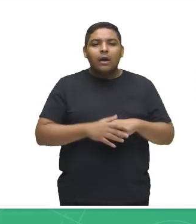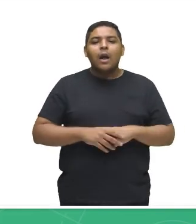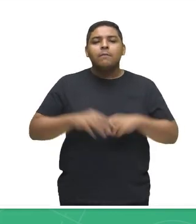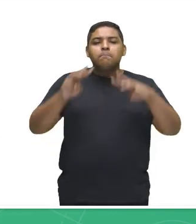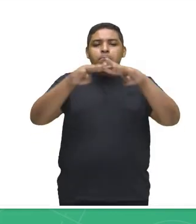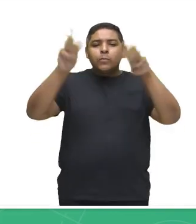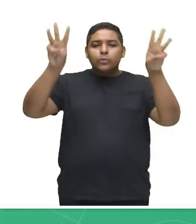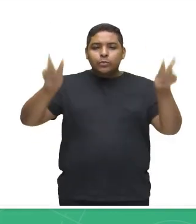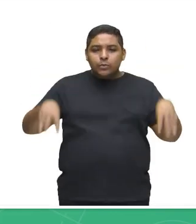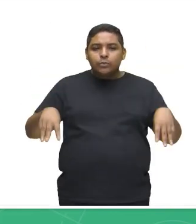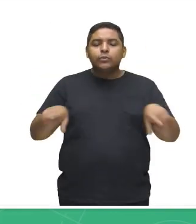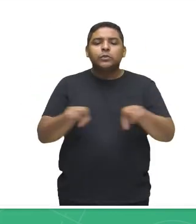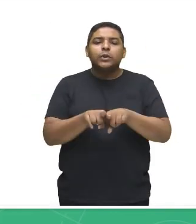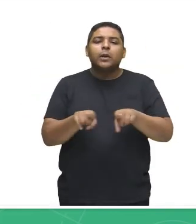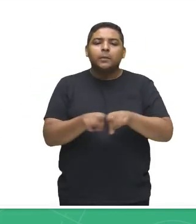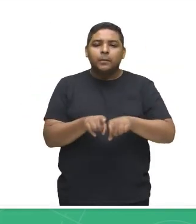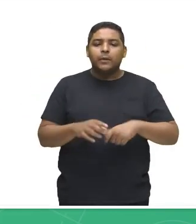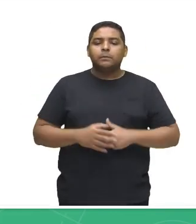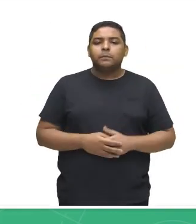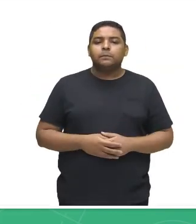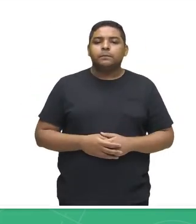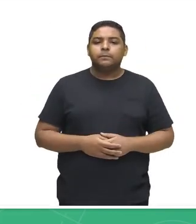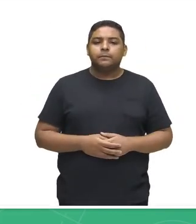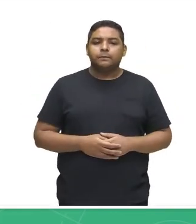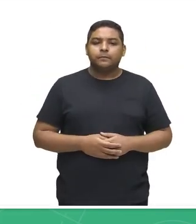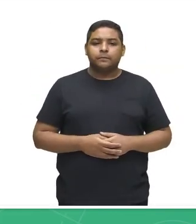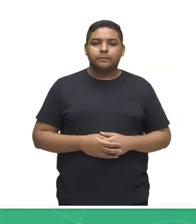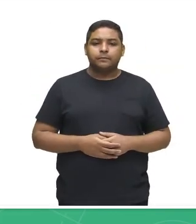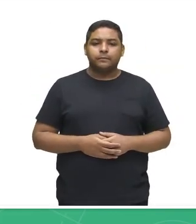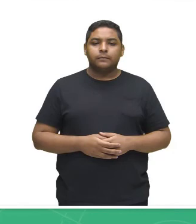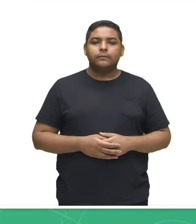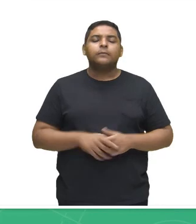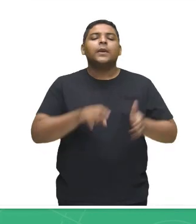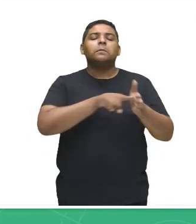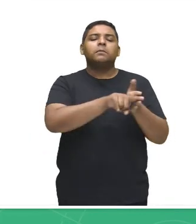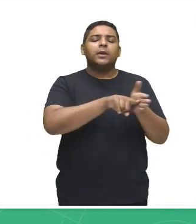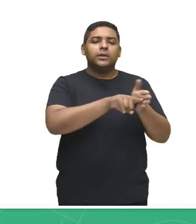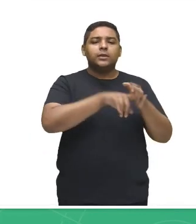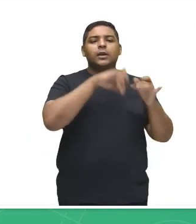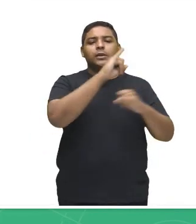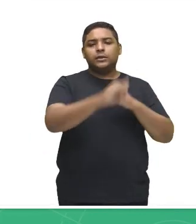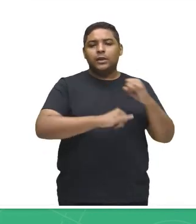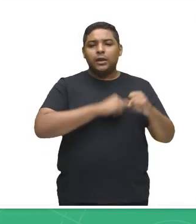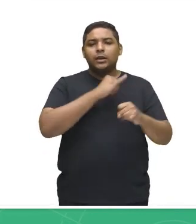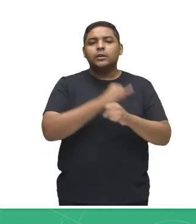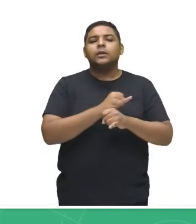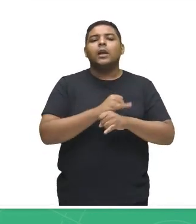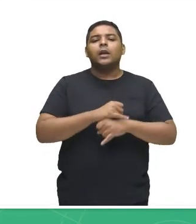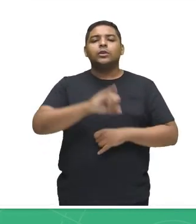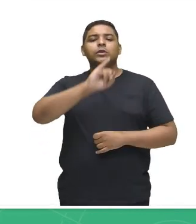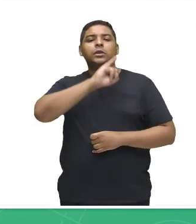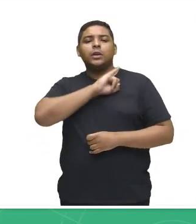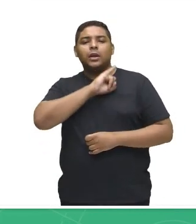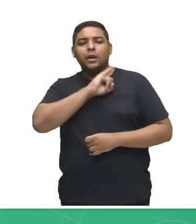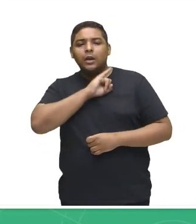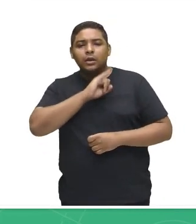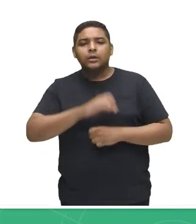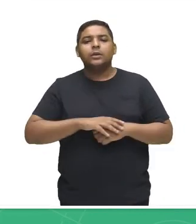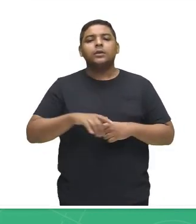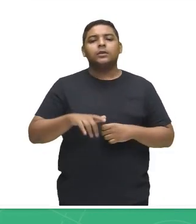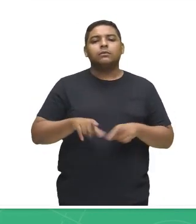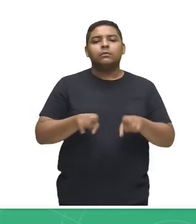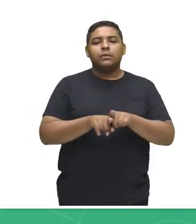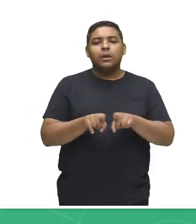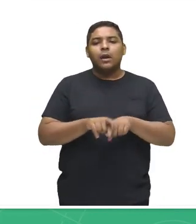região. Então aí fica uma dica de um local que você pode pesquisar na internet, nos museus que tem no Iraque. O Iraque, como vocês sabem, é uma região